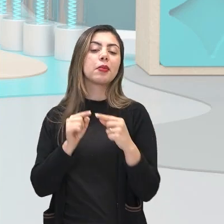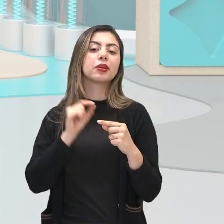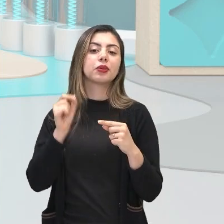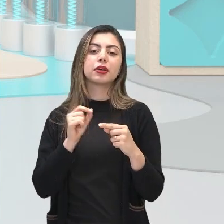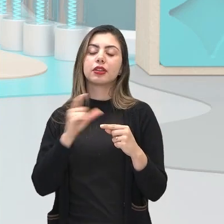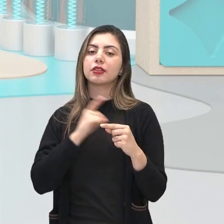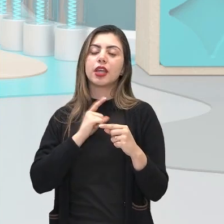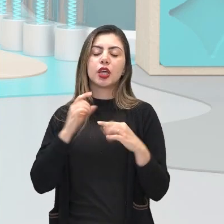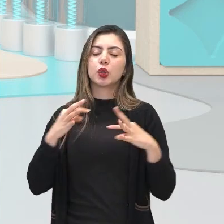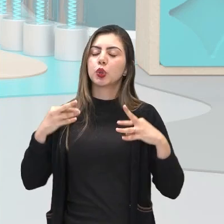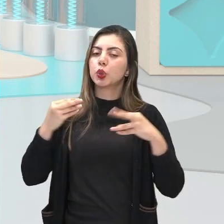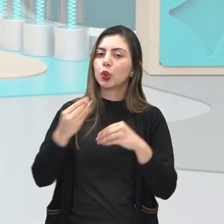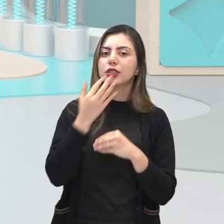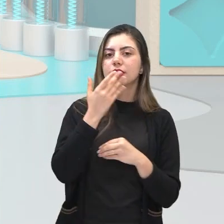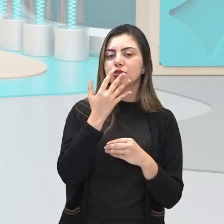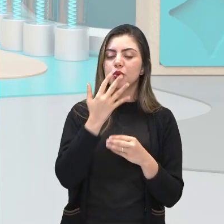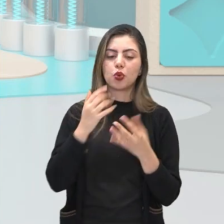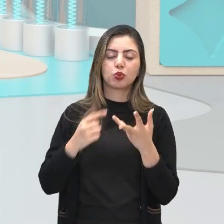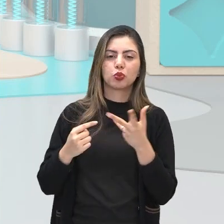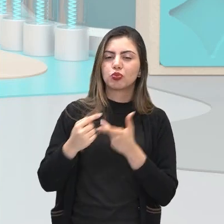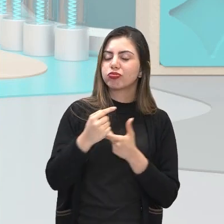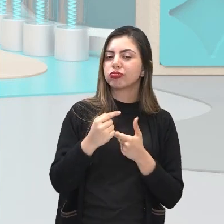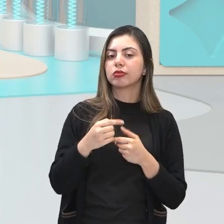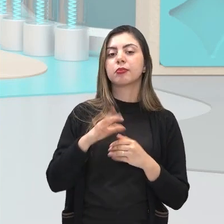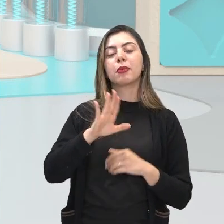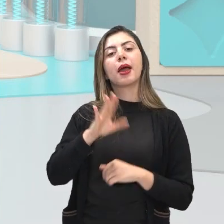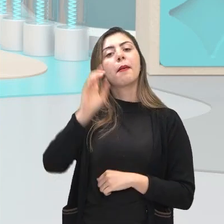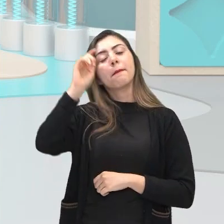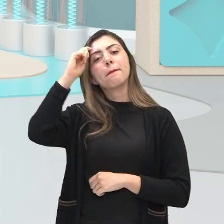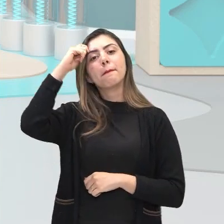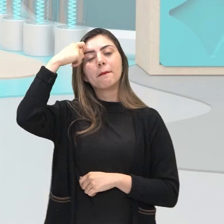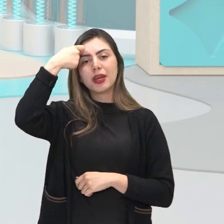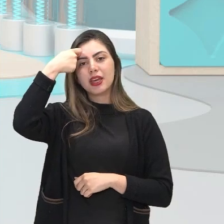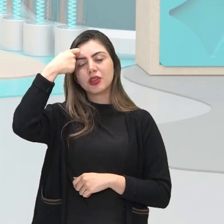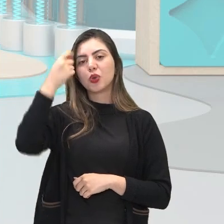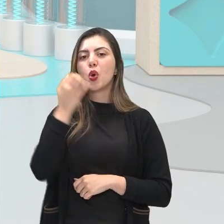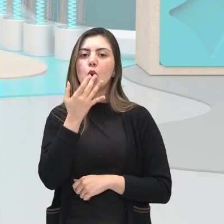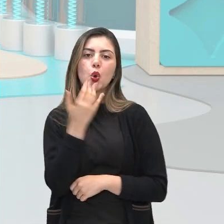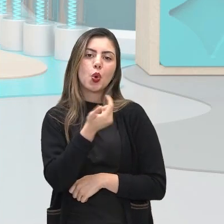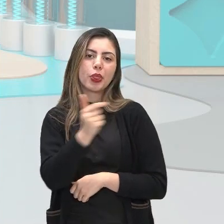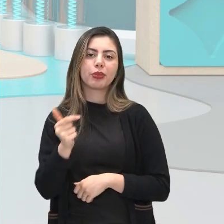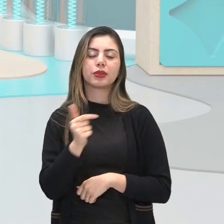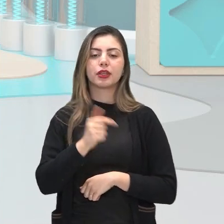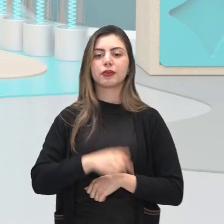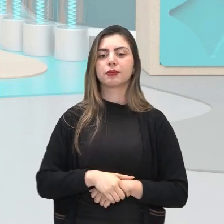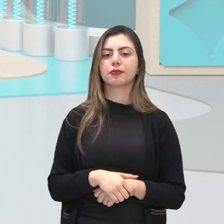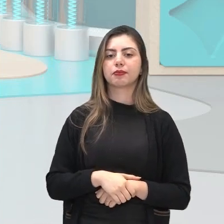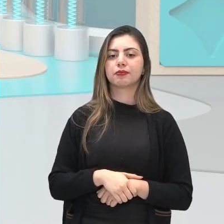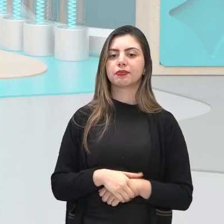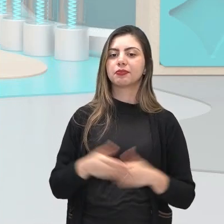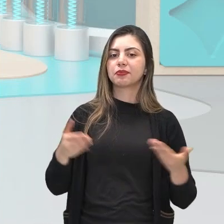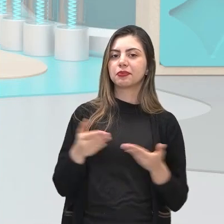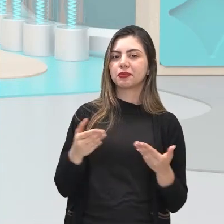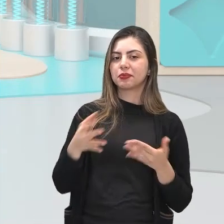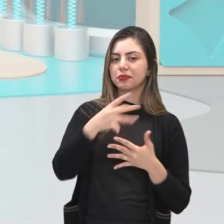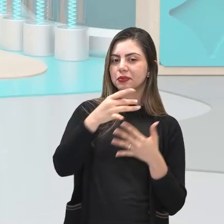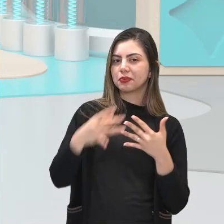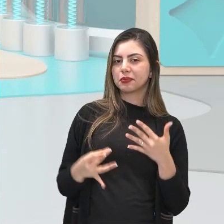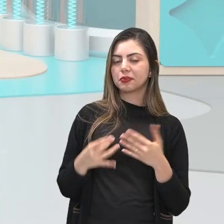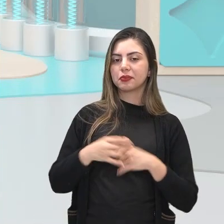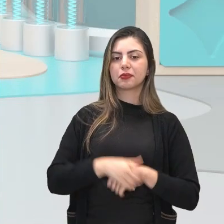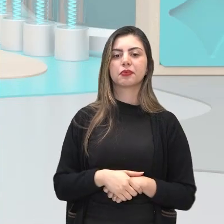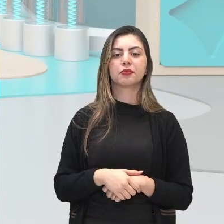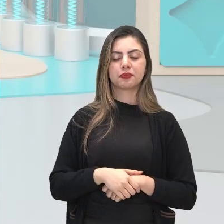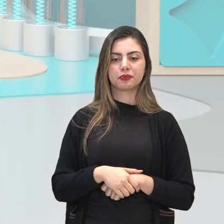de todas as cores e o preto como a ausência de cor. Vamos perceber isso mais detalhado. Olha